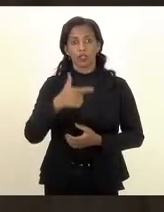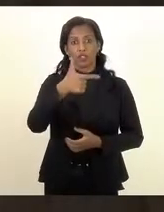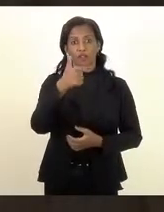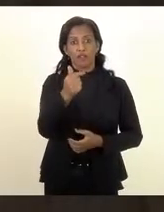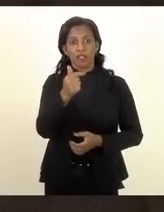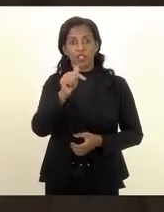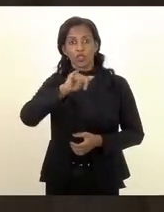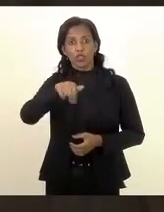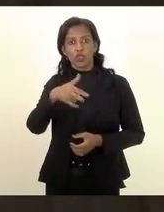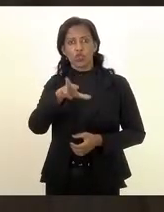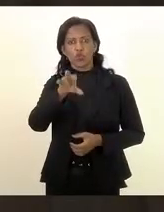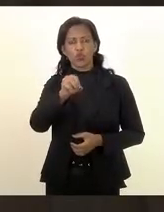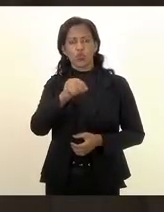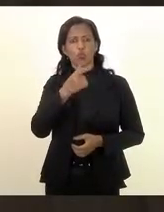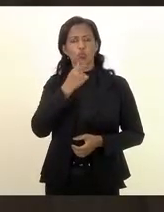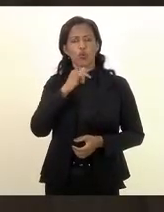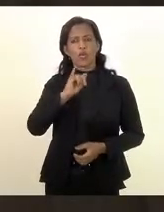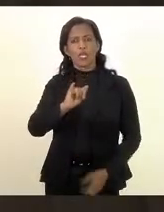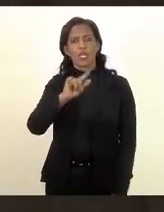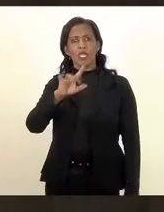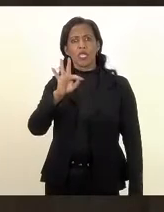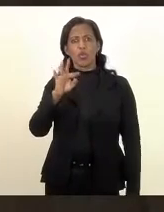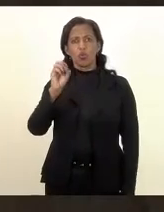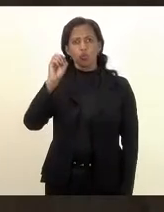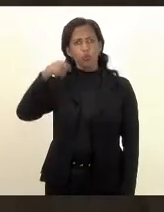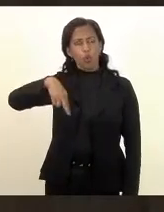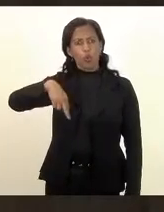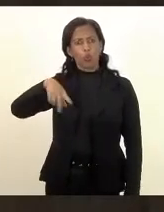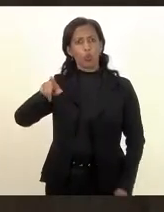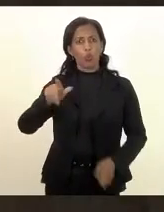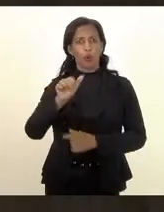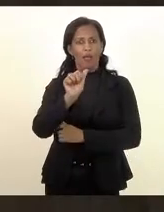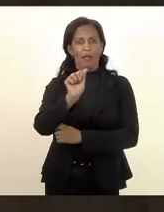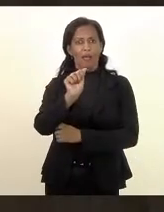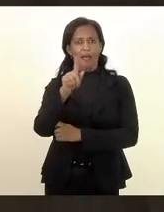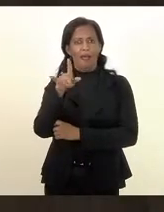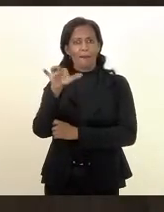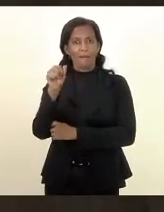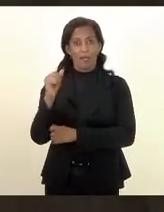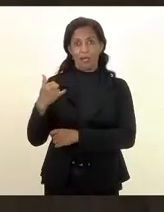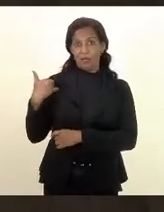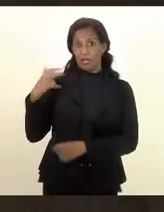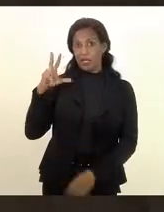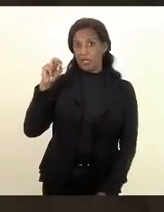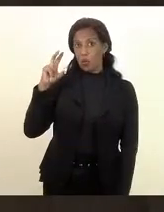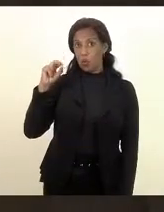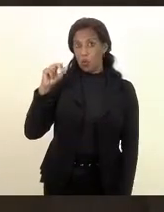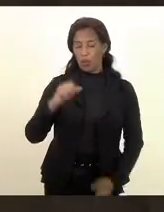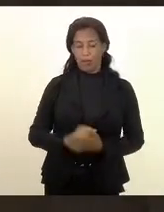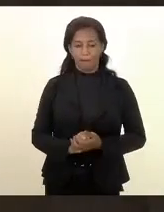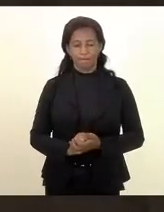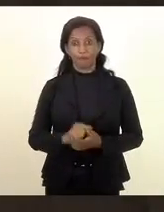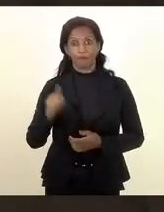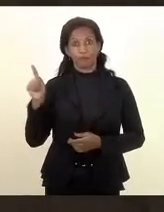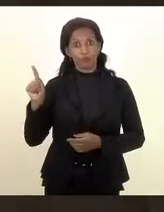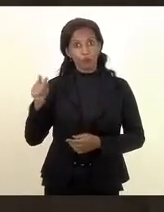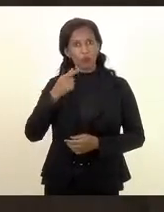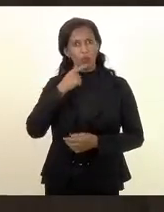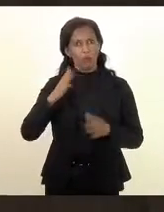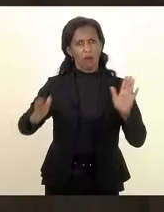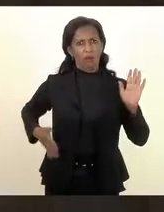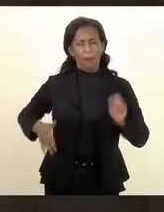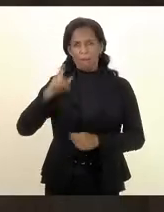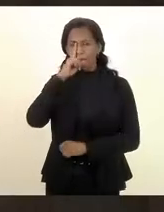de julho do Wilton Carlos Rabelo Quintanilha ou Abelha de 50 anos um criminoso de